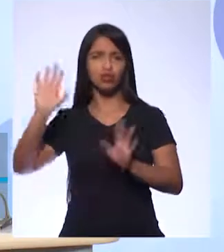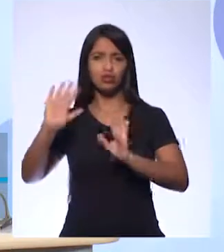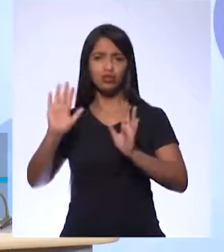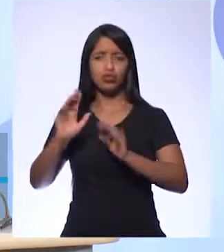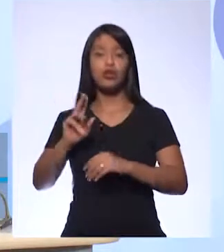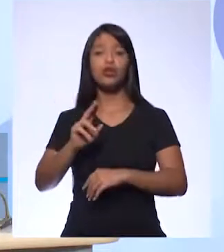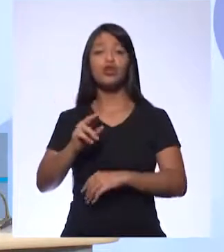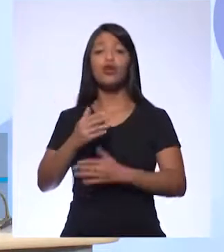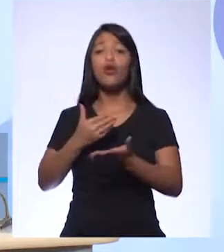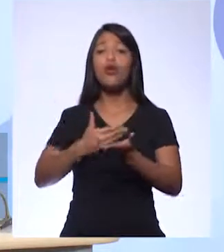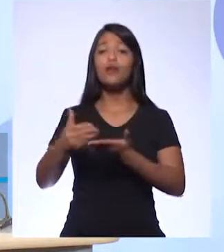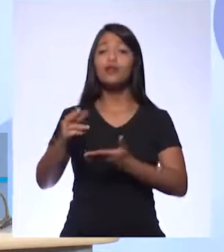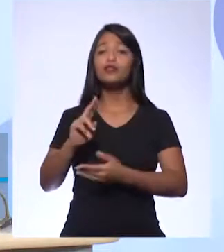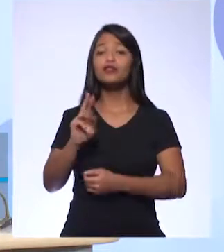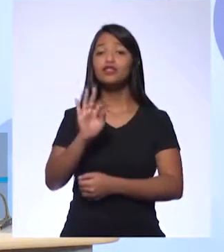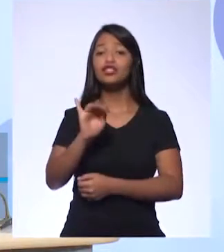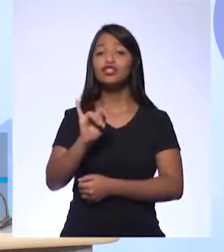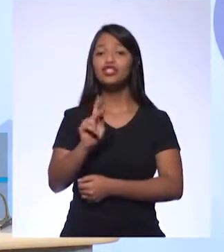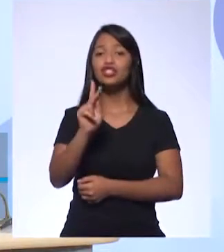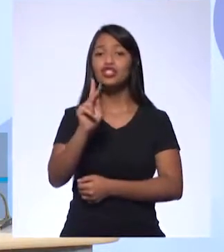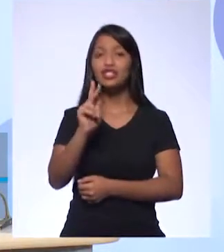tique. Tá bom.